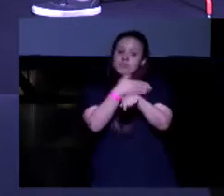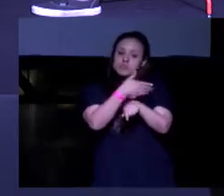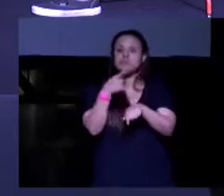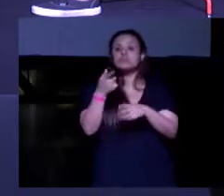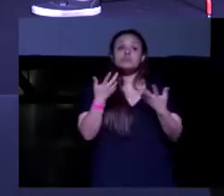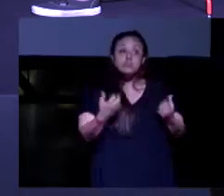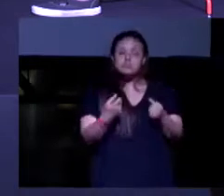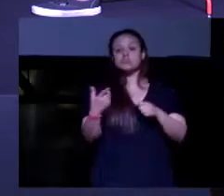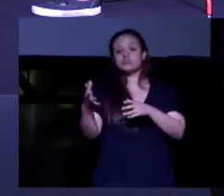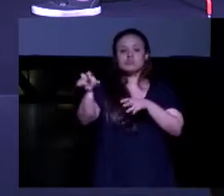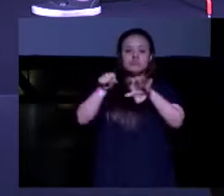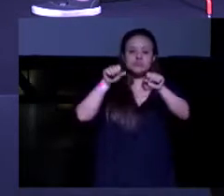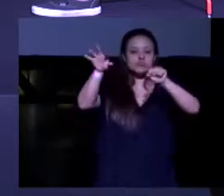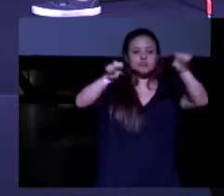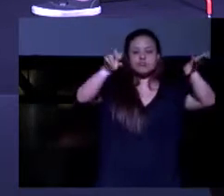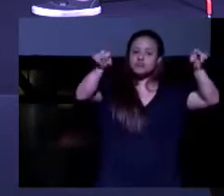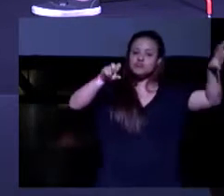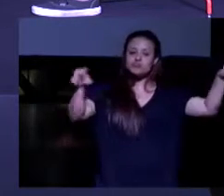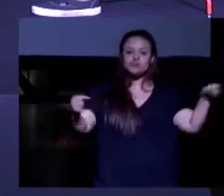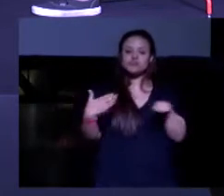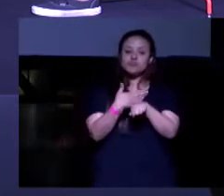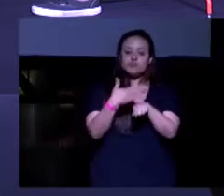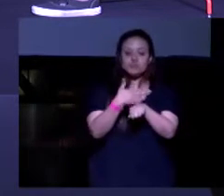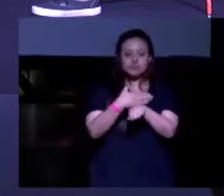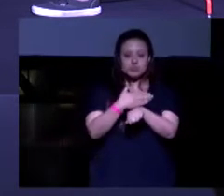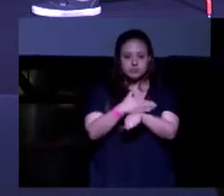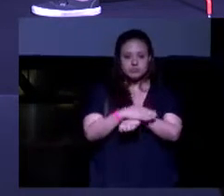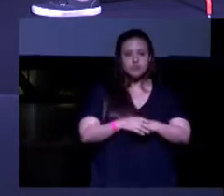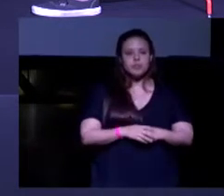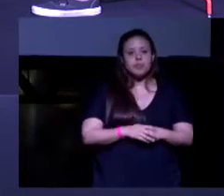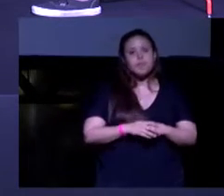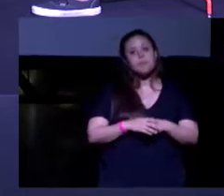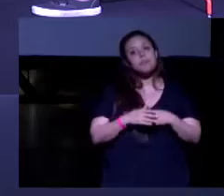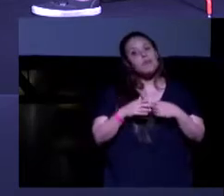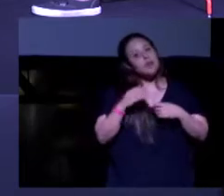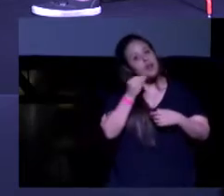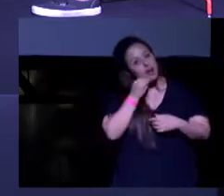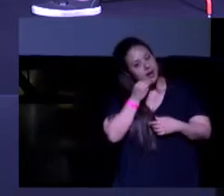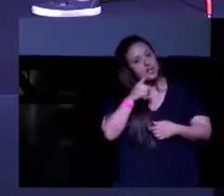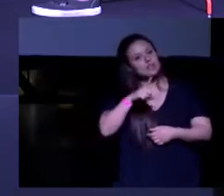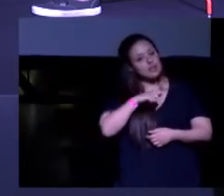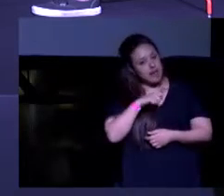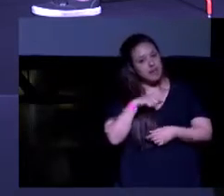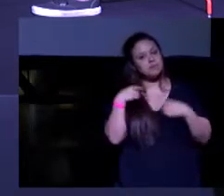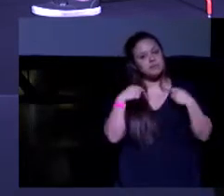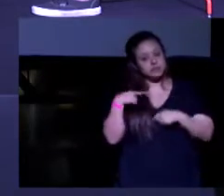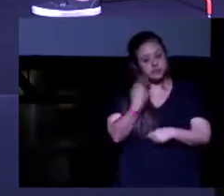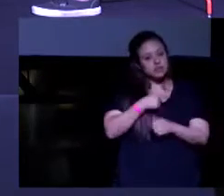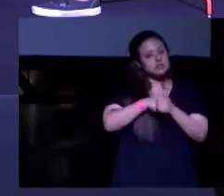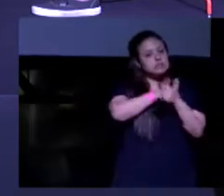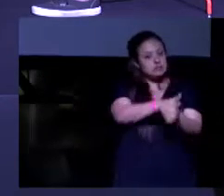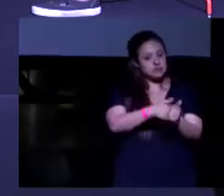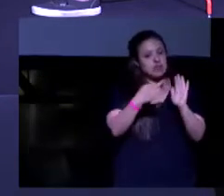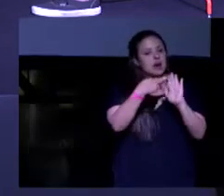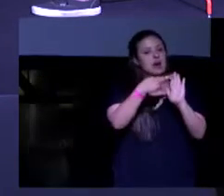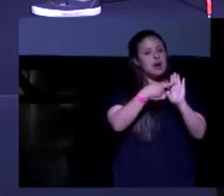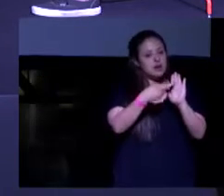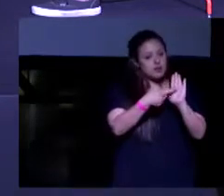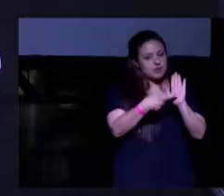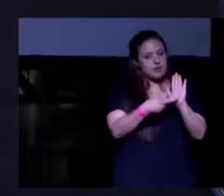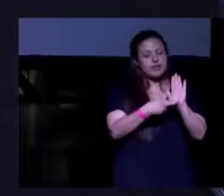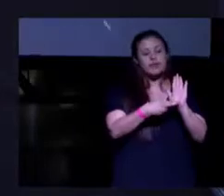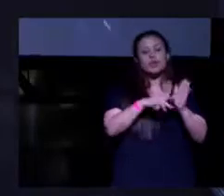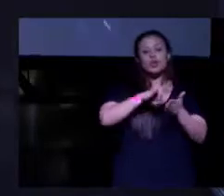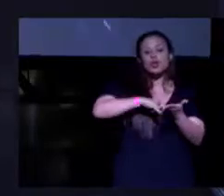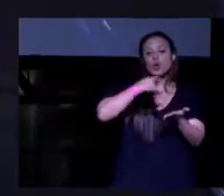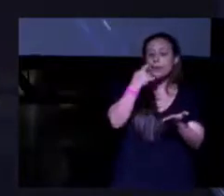consegue trazer um impacto e claro que também tem os seus poréns que a gente tem que seguir algumas regrinhas que a gente tem que preencher os